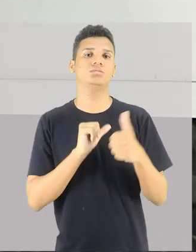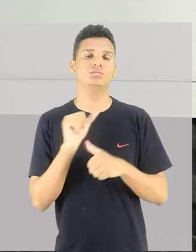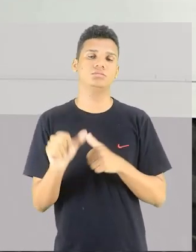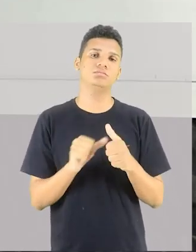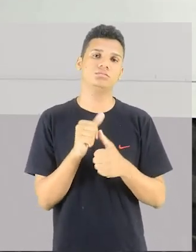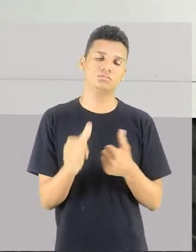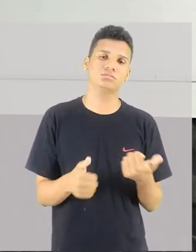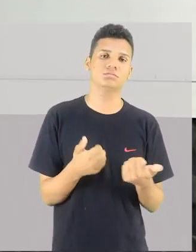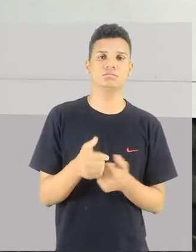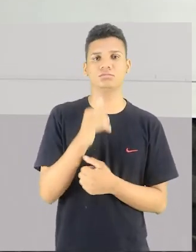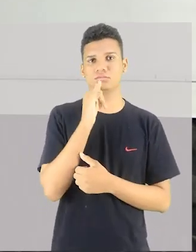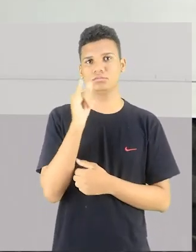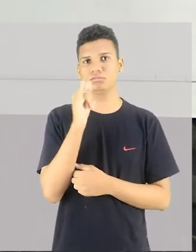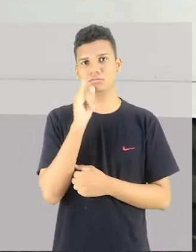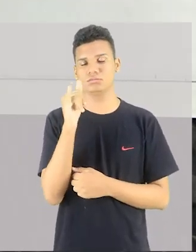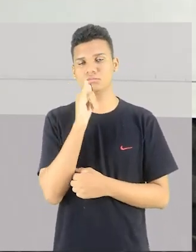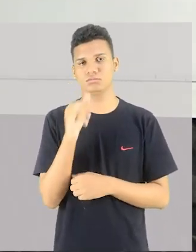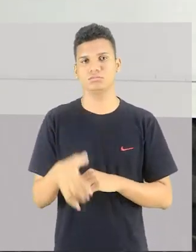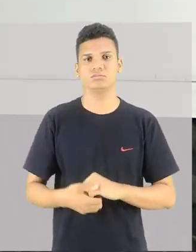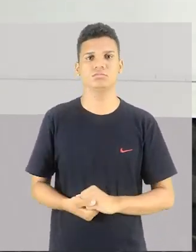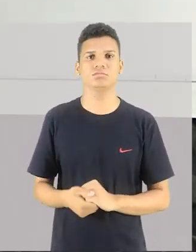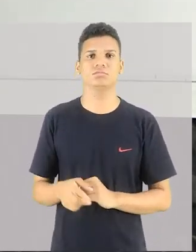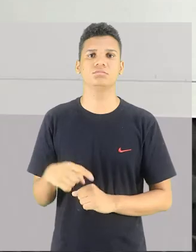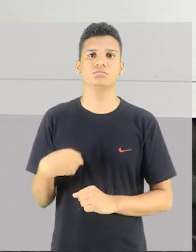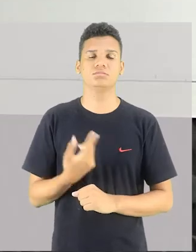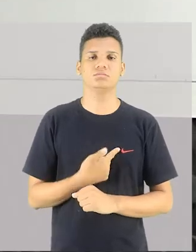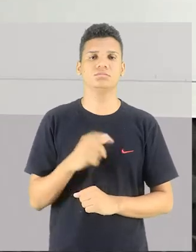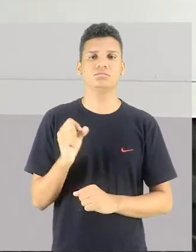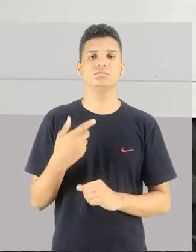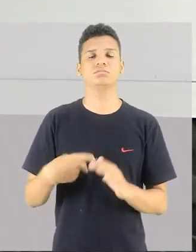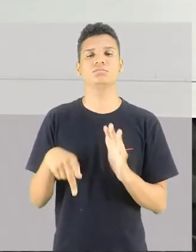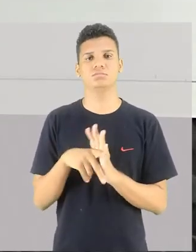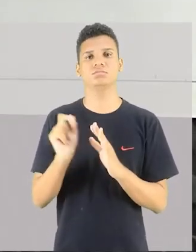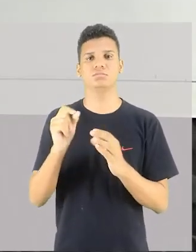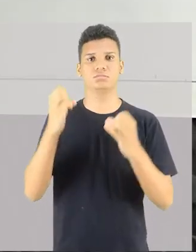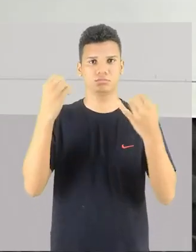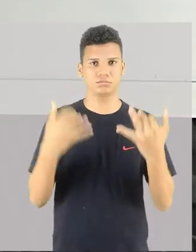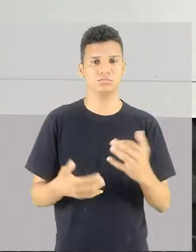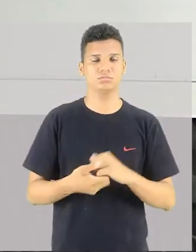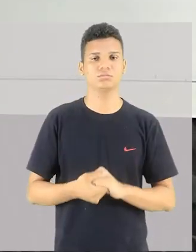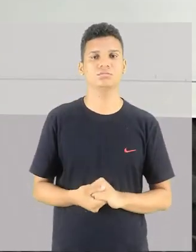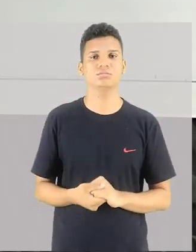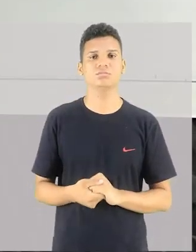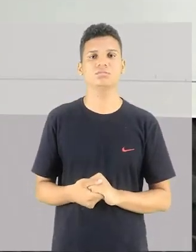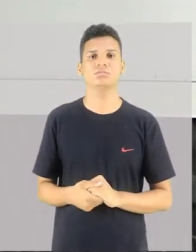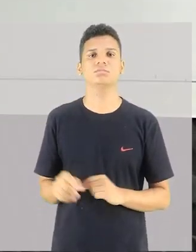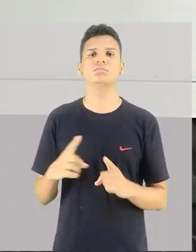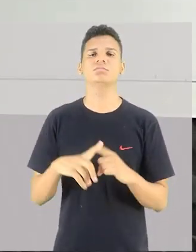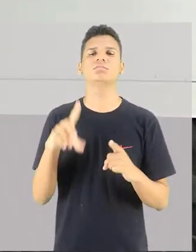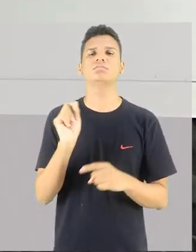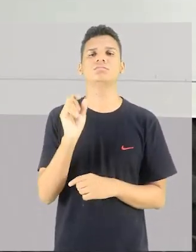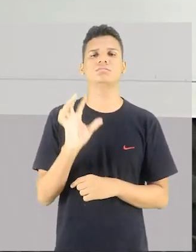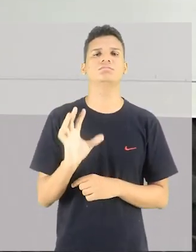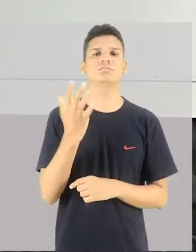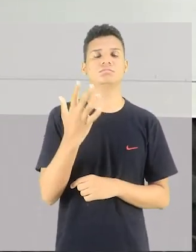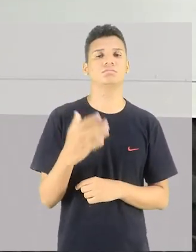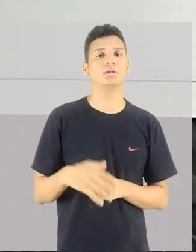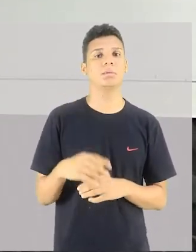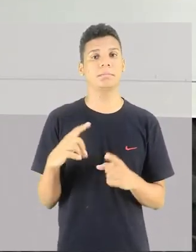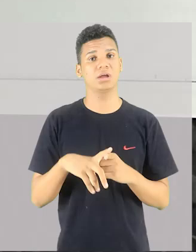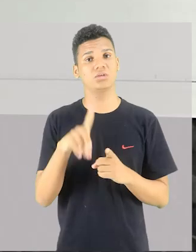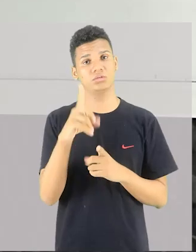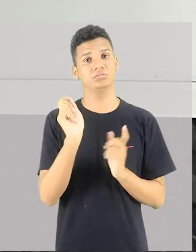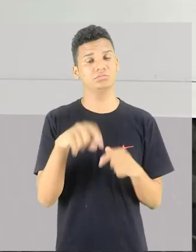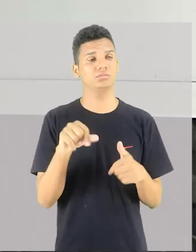né a nossa a nossa cobertura dessas antenas Olha que que vai acontecer que que você pode